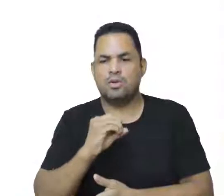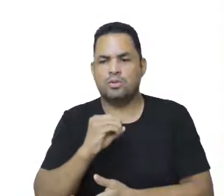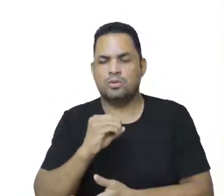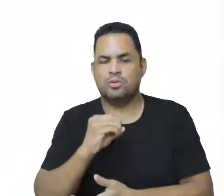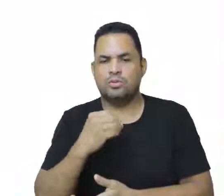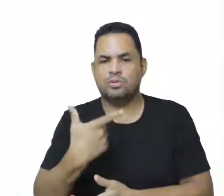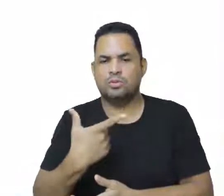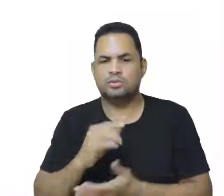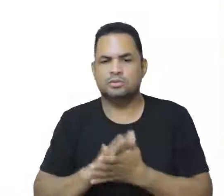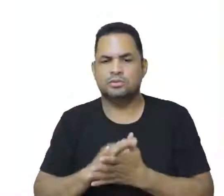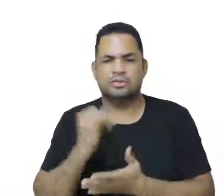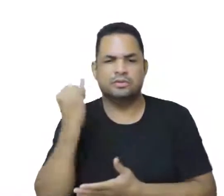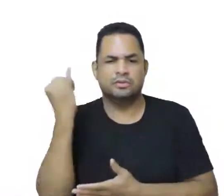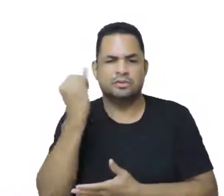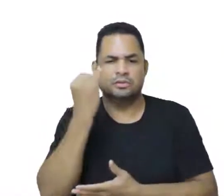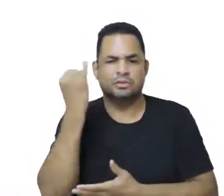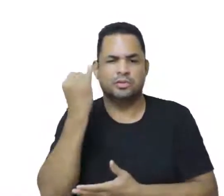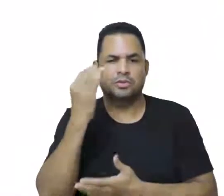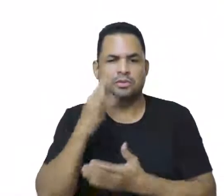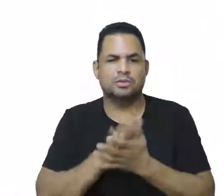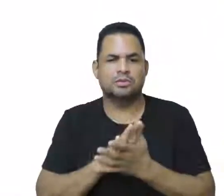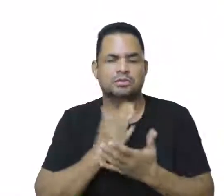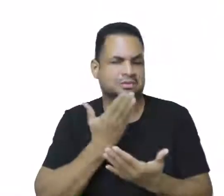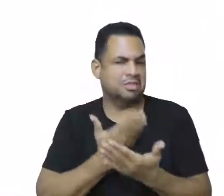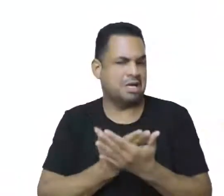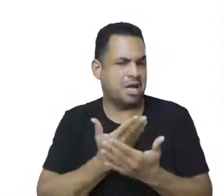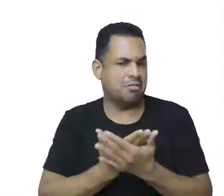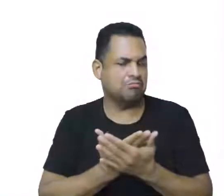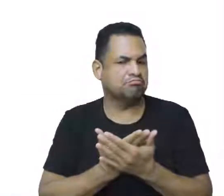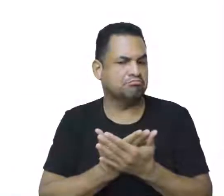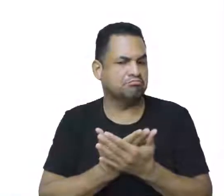vendo a importância da aula de química?